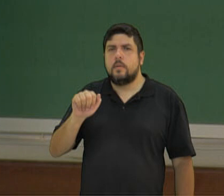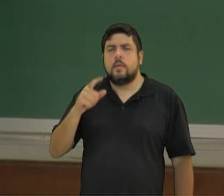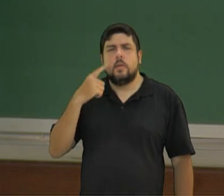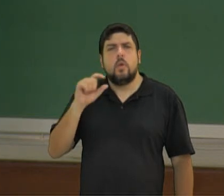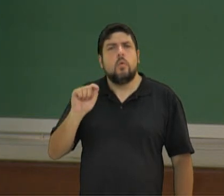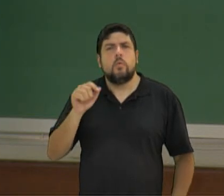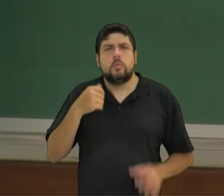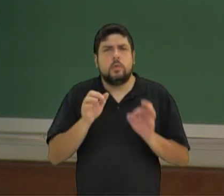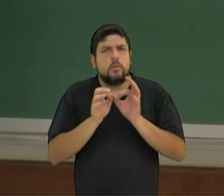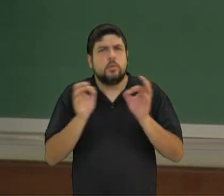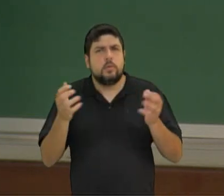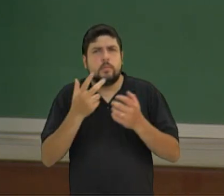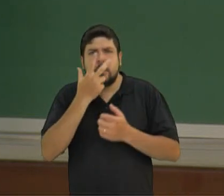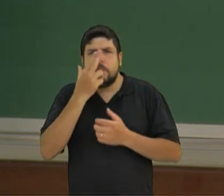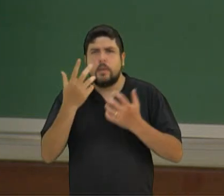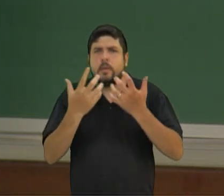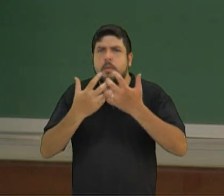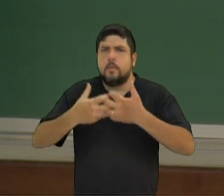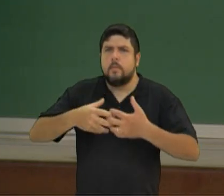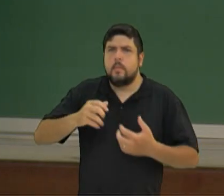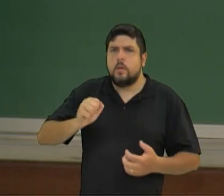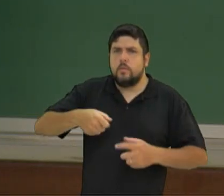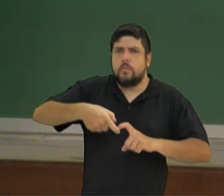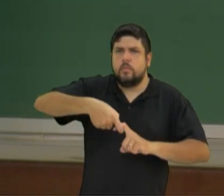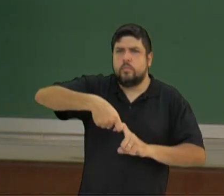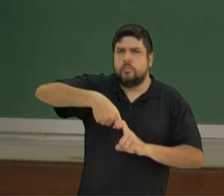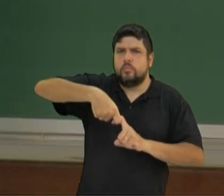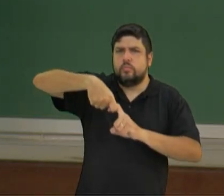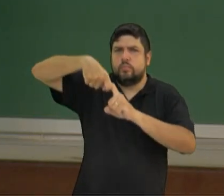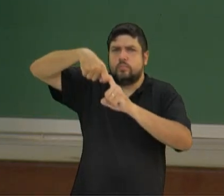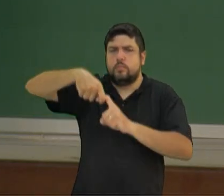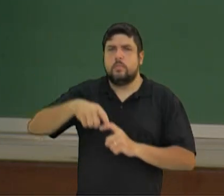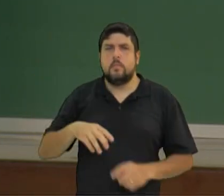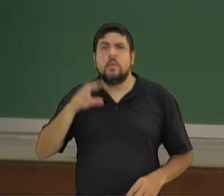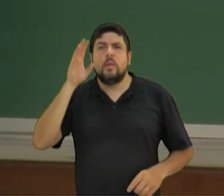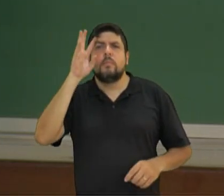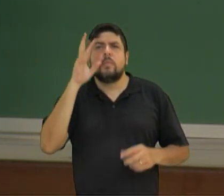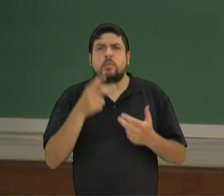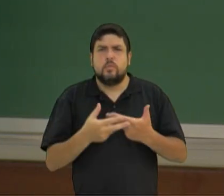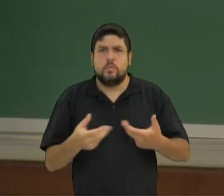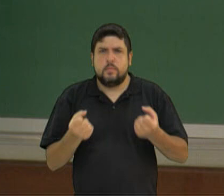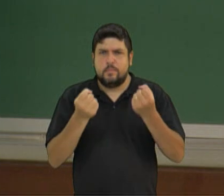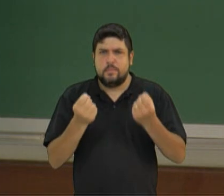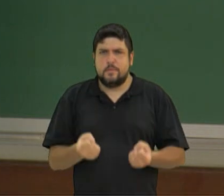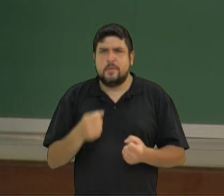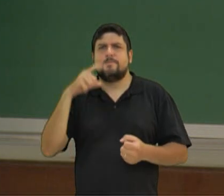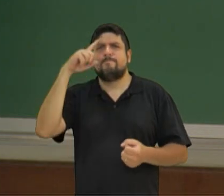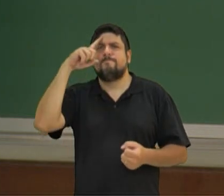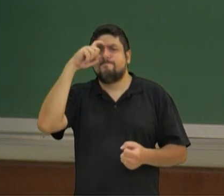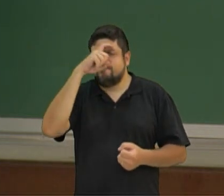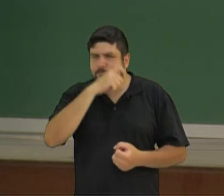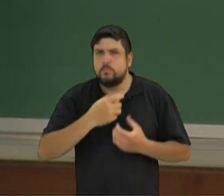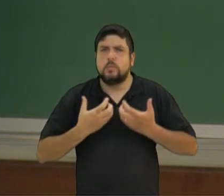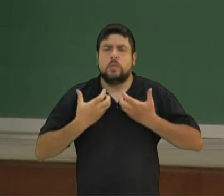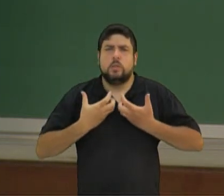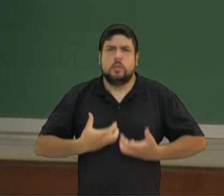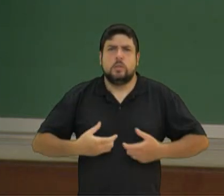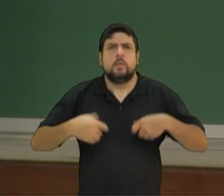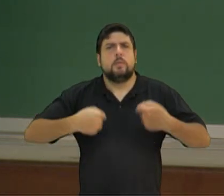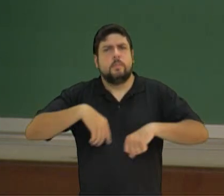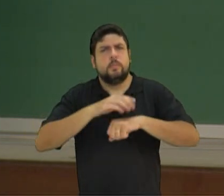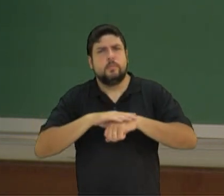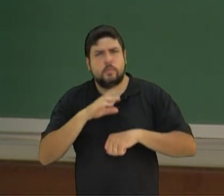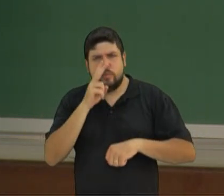realização de tarefas. Imagina levantar alguma coisa pesada. É difícil, cansa, tem que ser muito